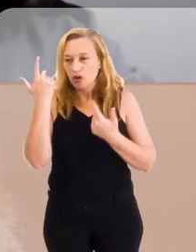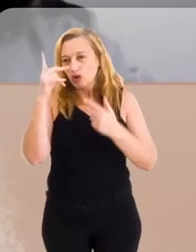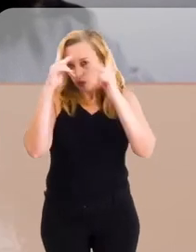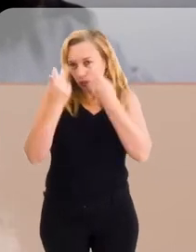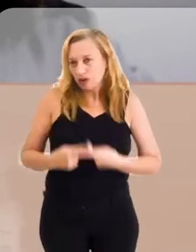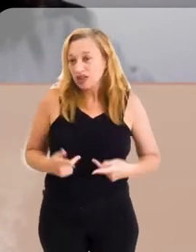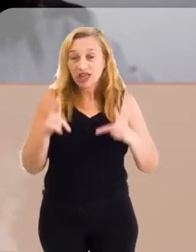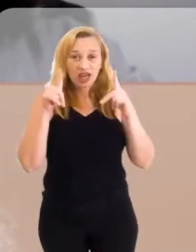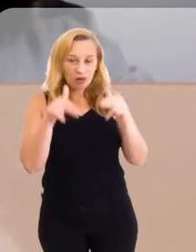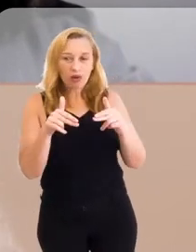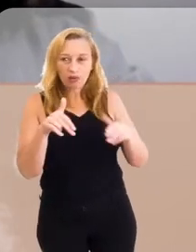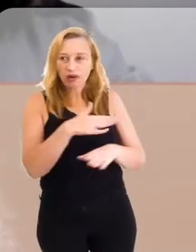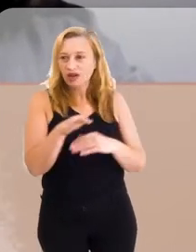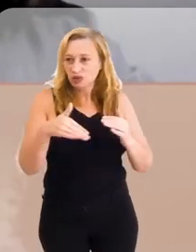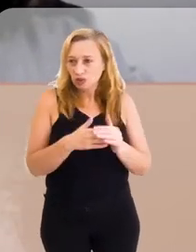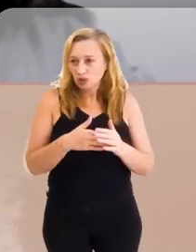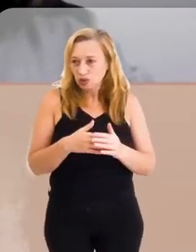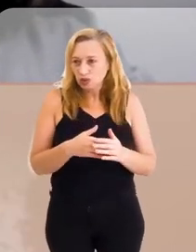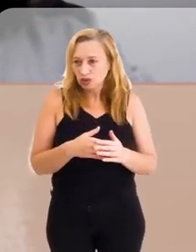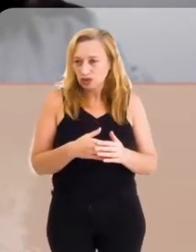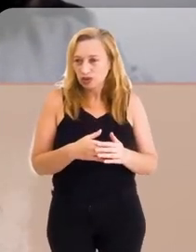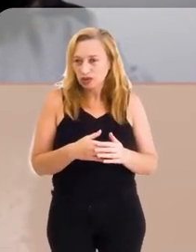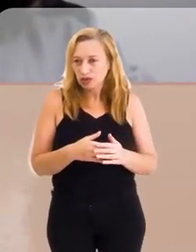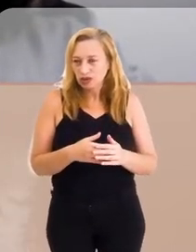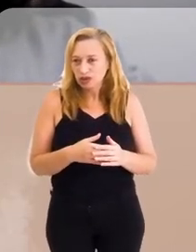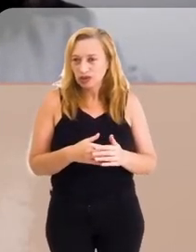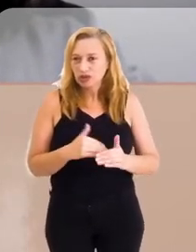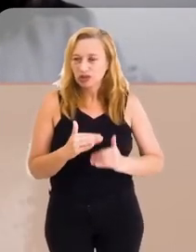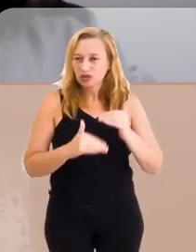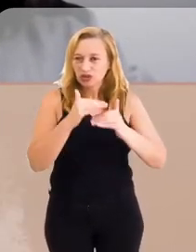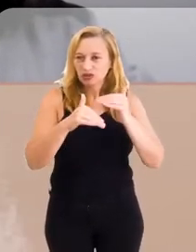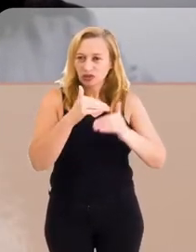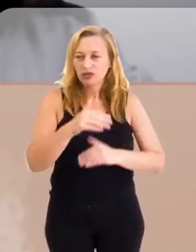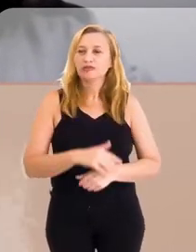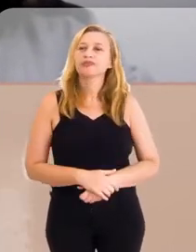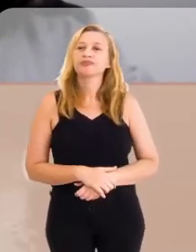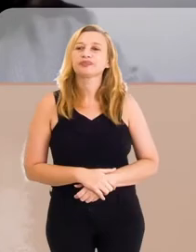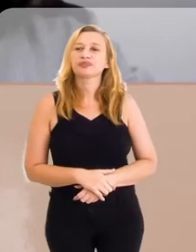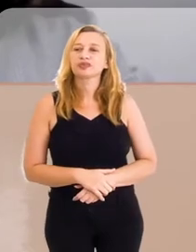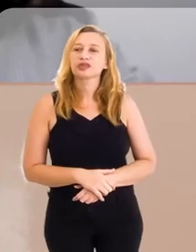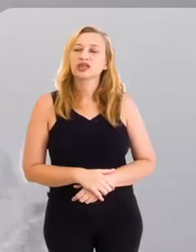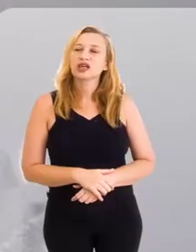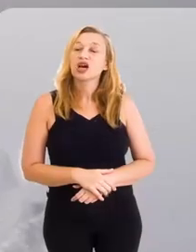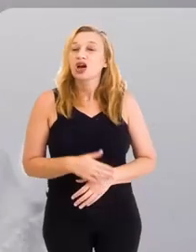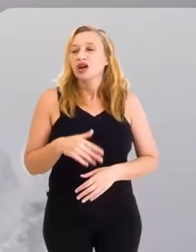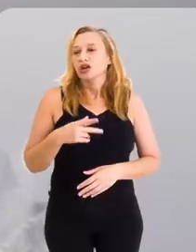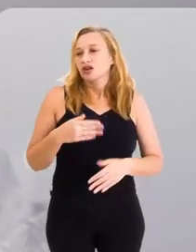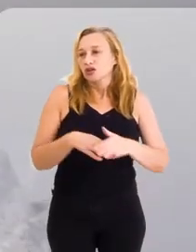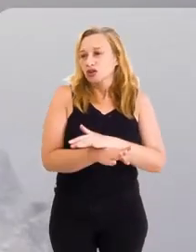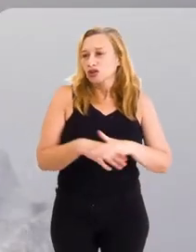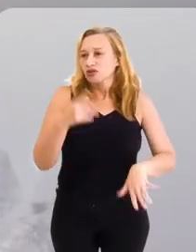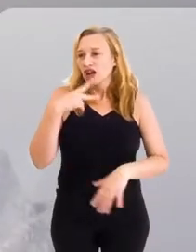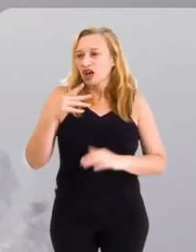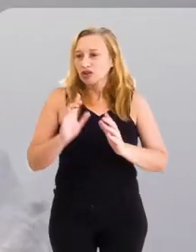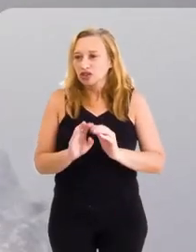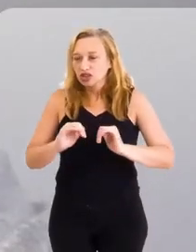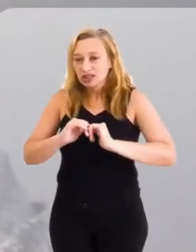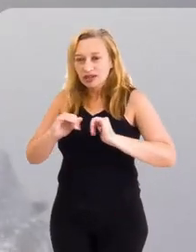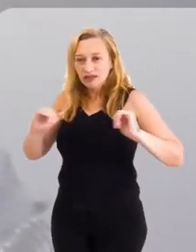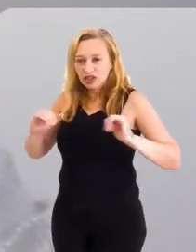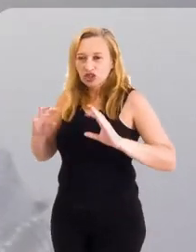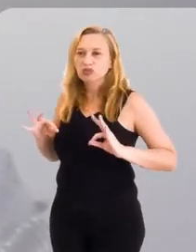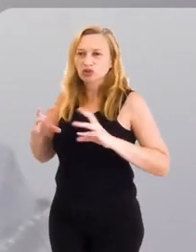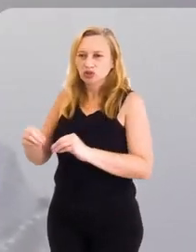humanidade, que são os mesmos para a humanidade inteira. São o ápice da pirâmide onde a gente se encontra. Por isso que eu costumo dizer que quando a gente